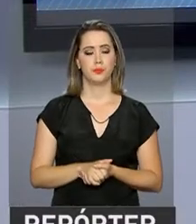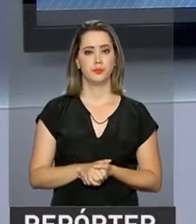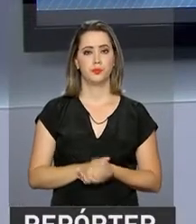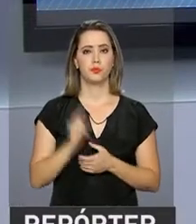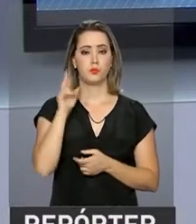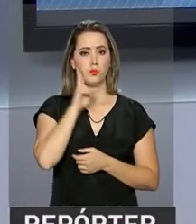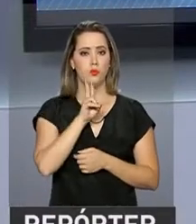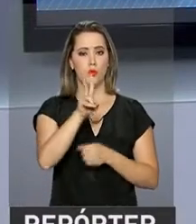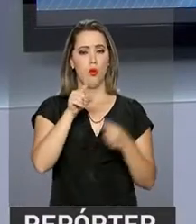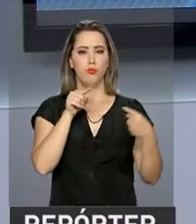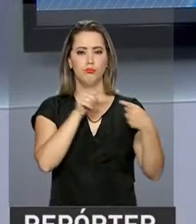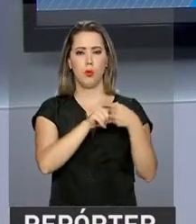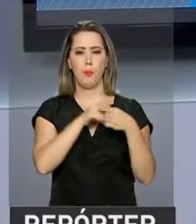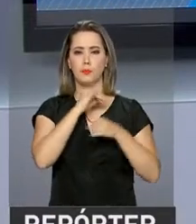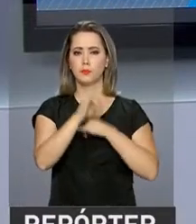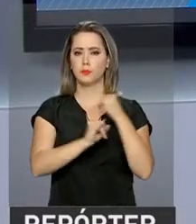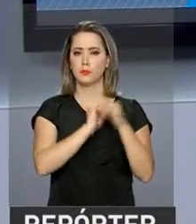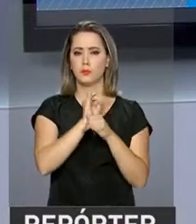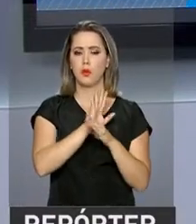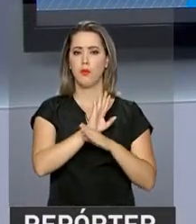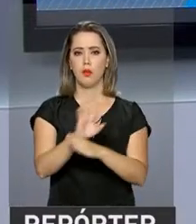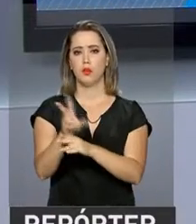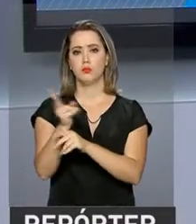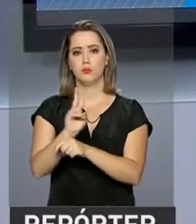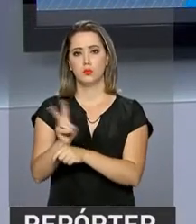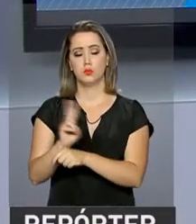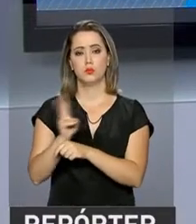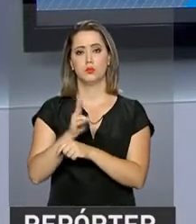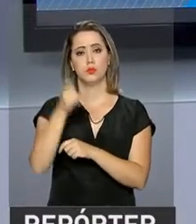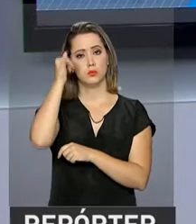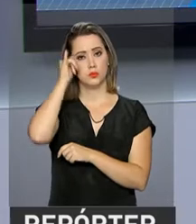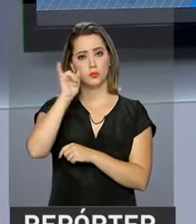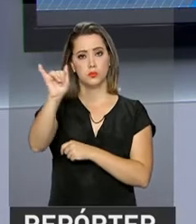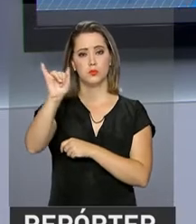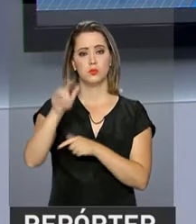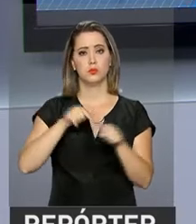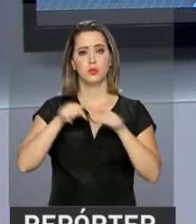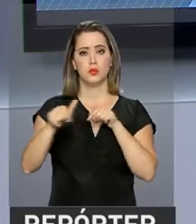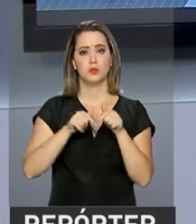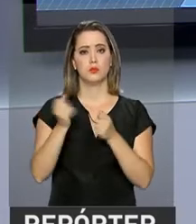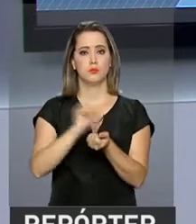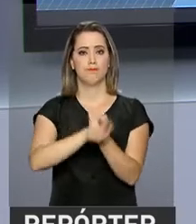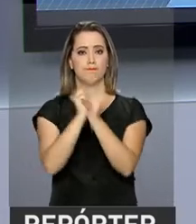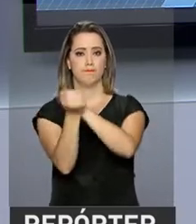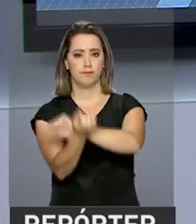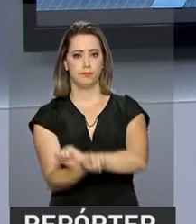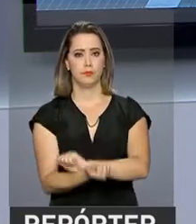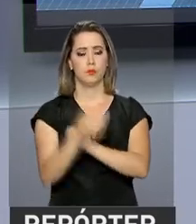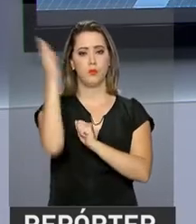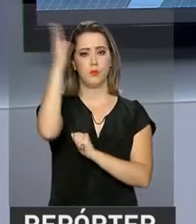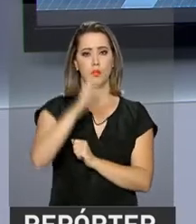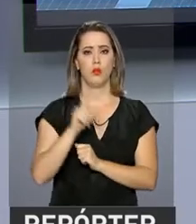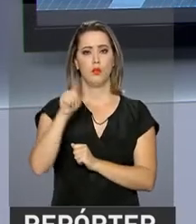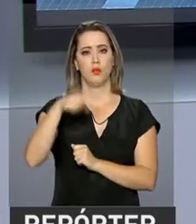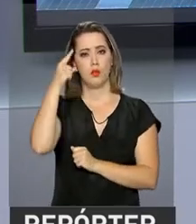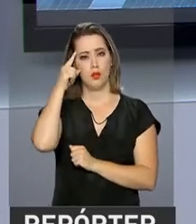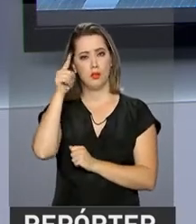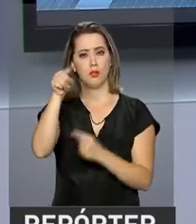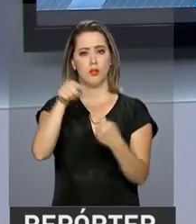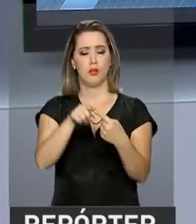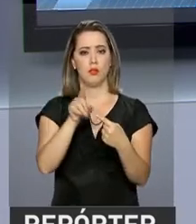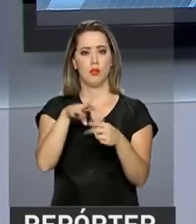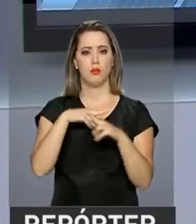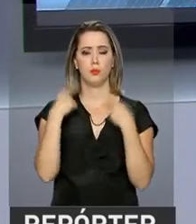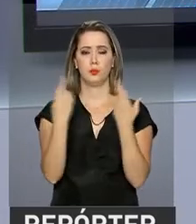observatório digital vai ajudar no monitoramento e ações preventivas do trabalho escravo no brasil a idéia é reunir informações